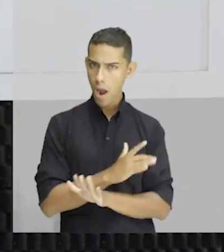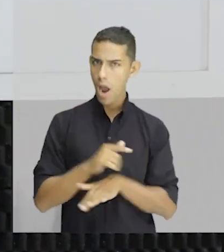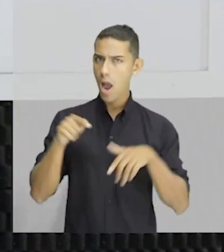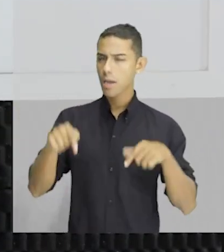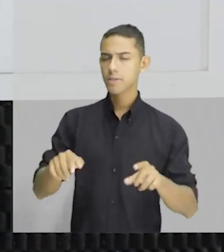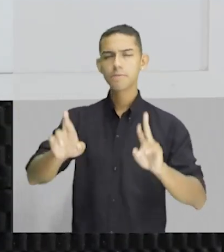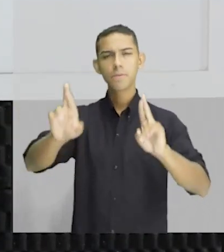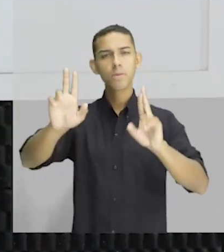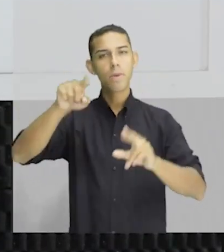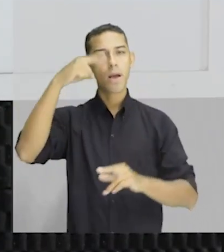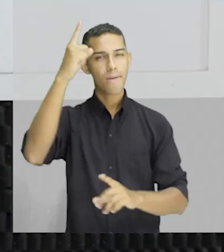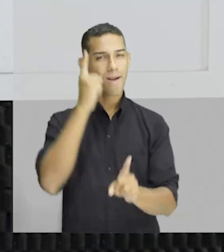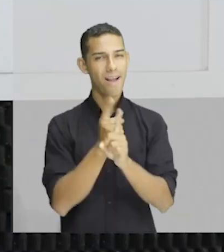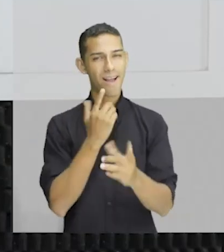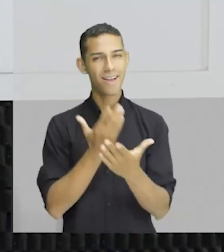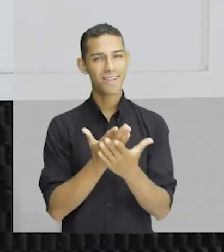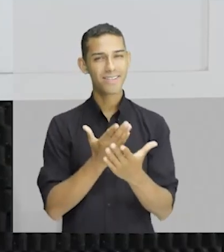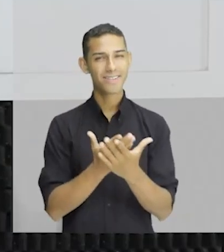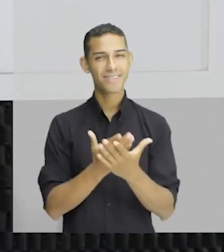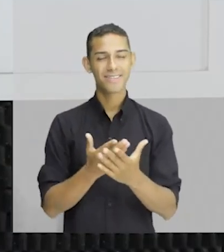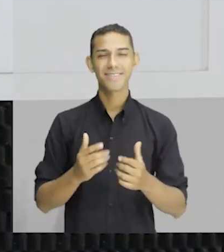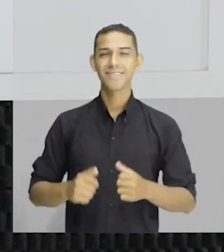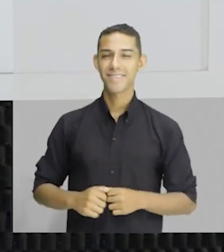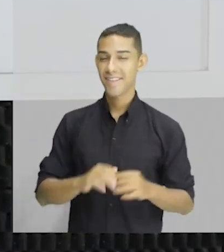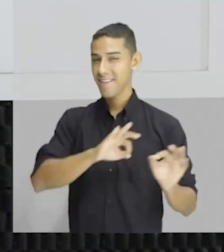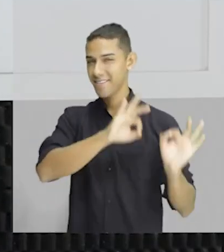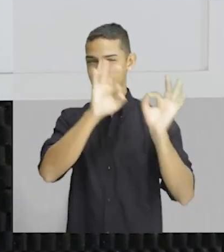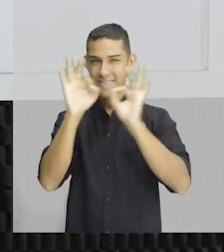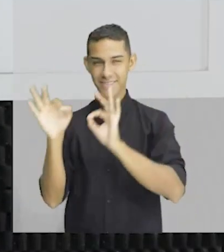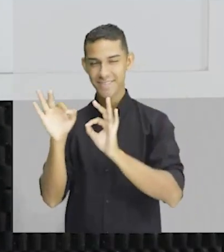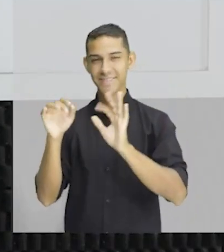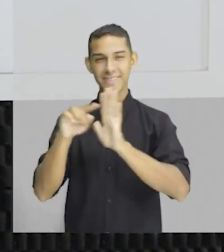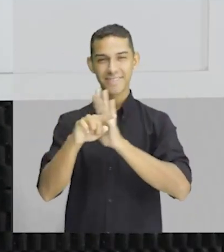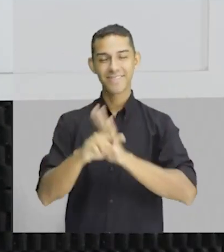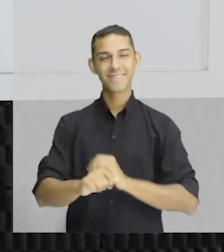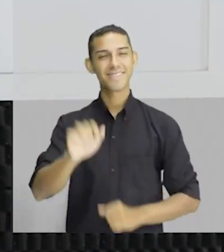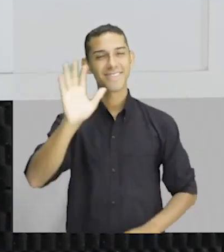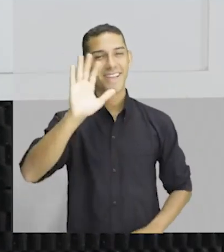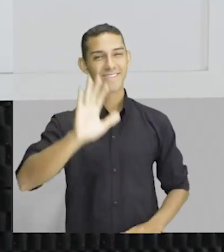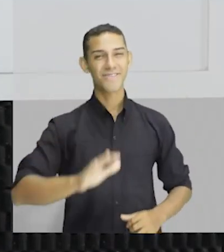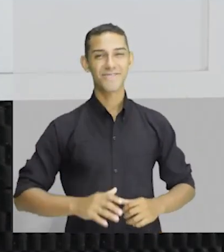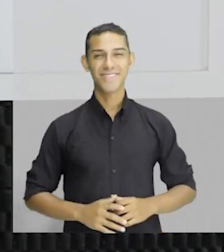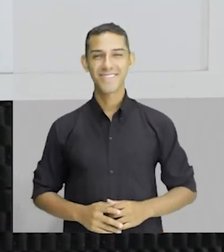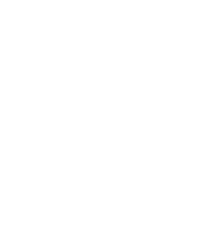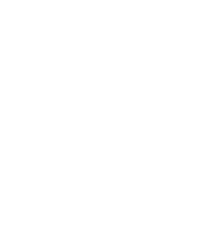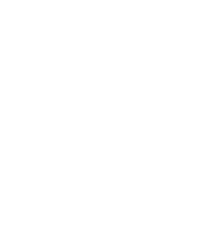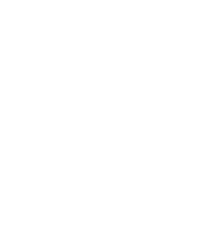e espero vocês na nossa próxima aula, no nosso próximo vídeo, na nossa próxima questão. Tchau, tchau.